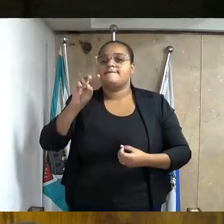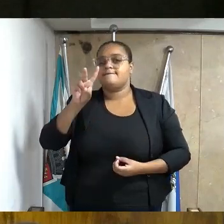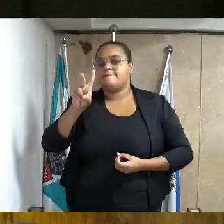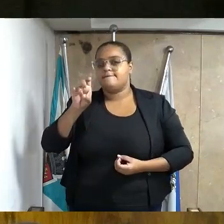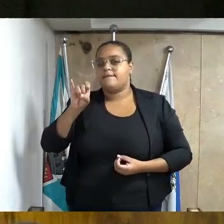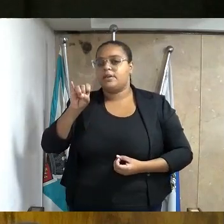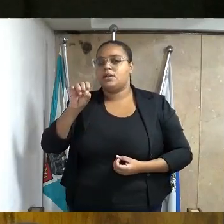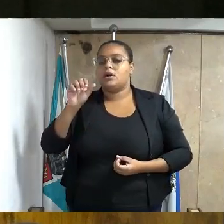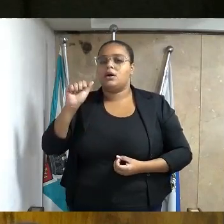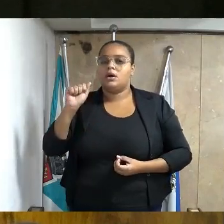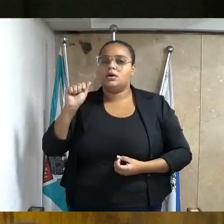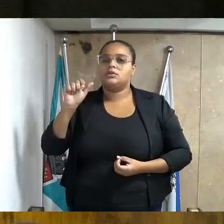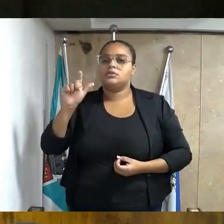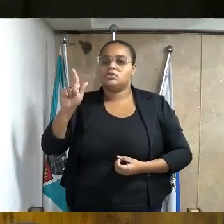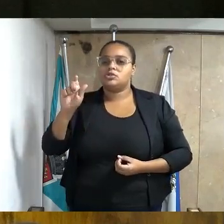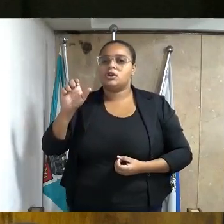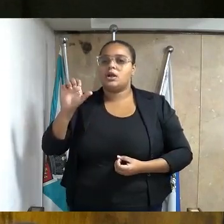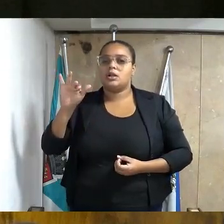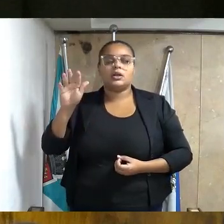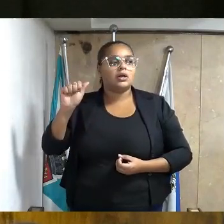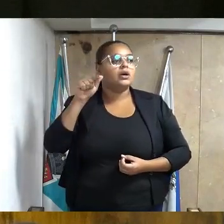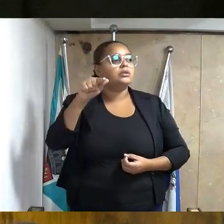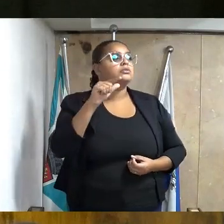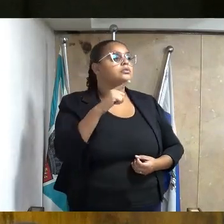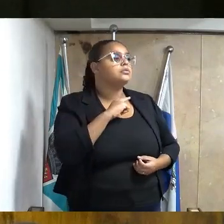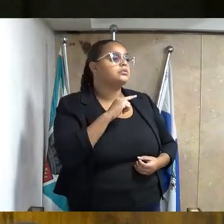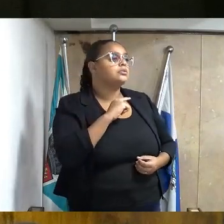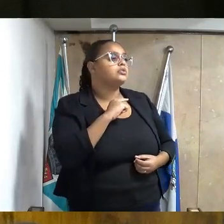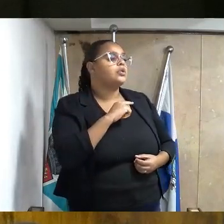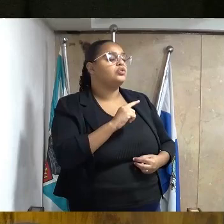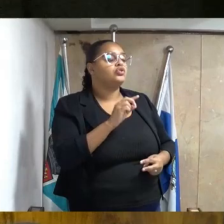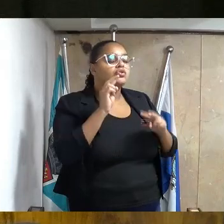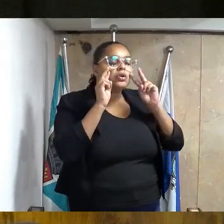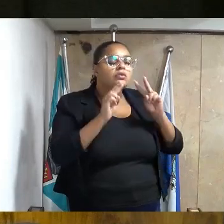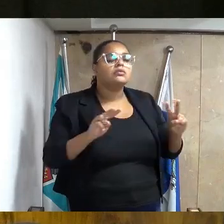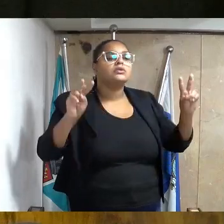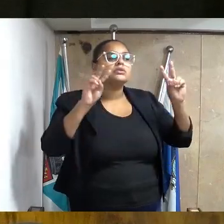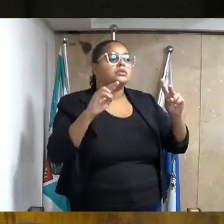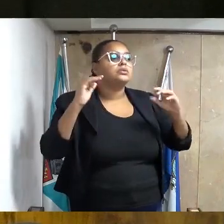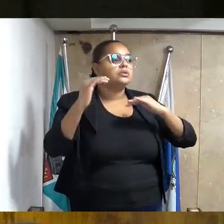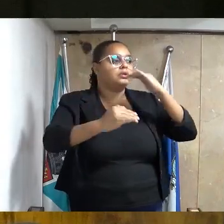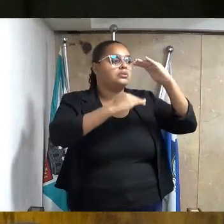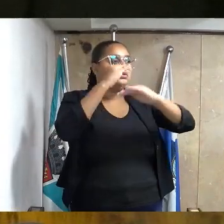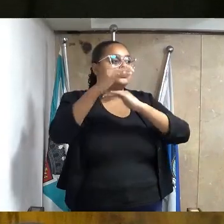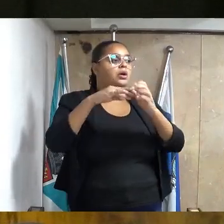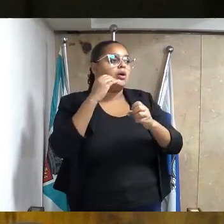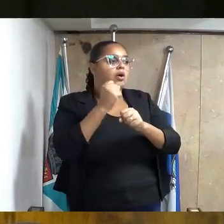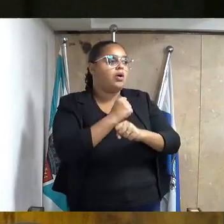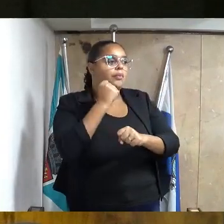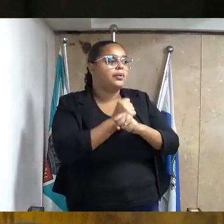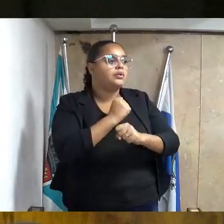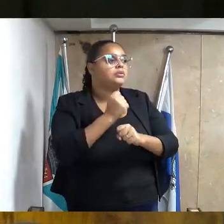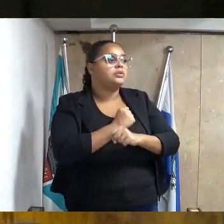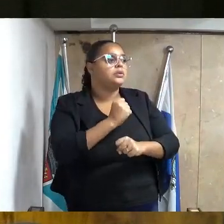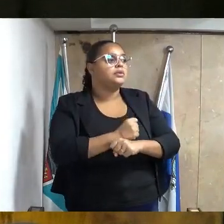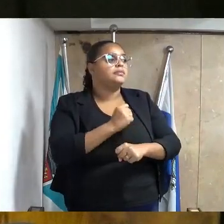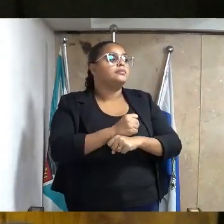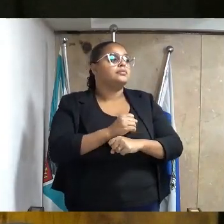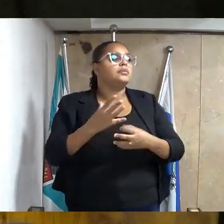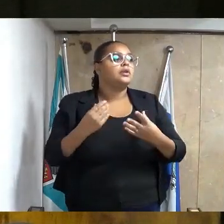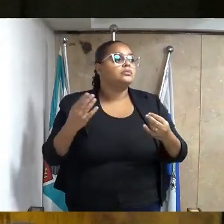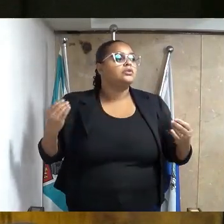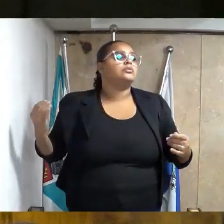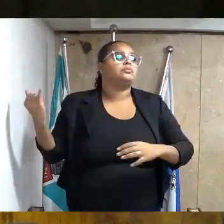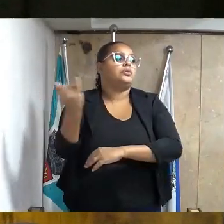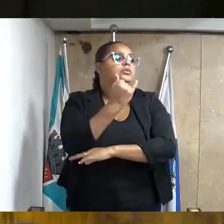Vila Getúlio Cabral, e a gente observou o avançar daquelas obras. E é muito importante que